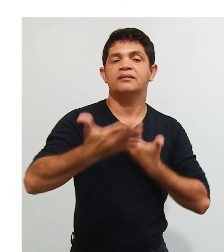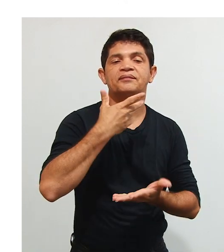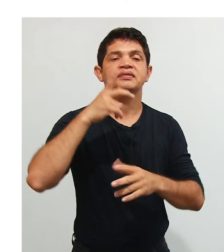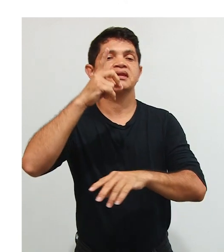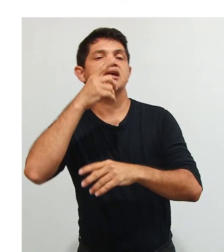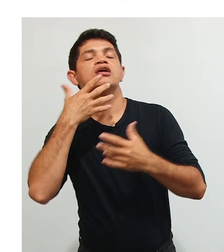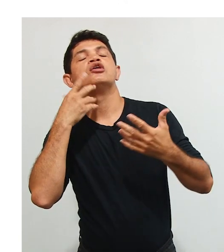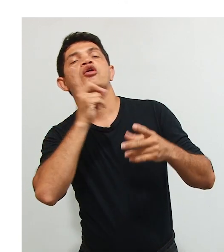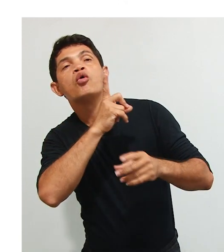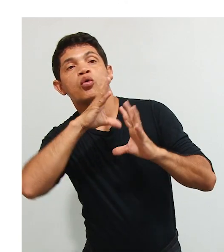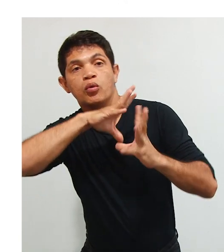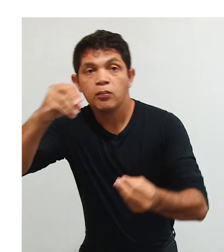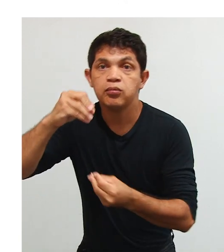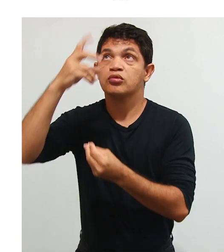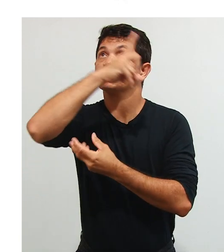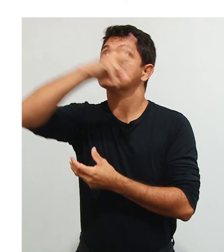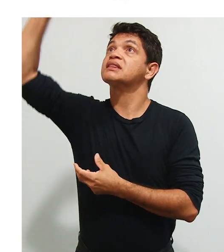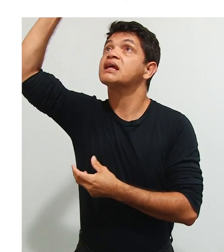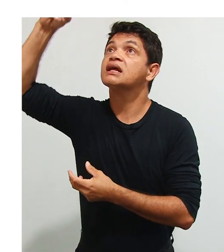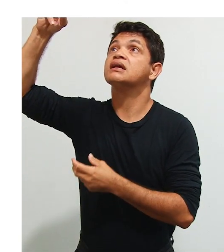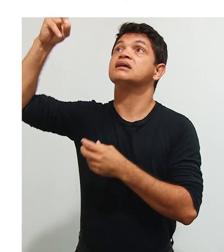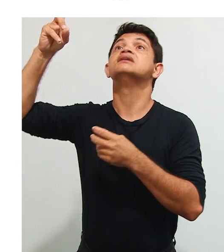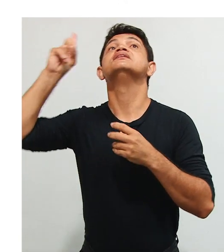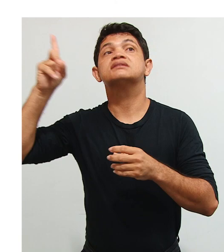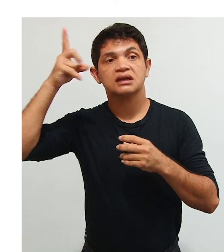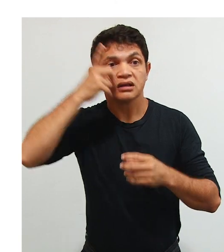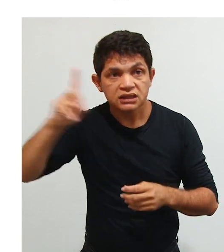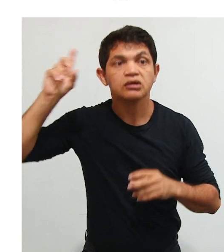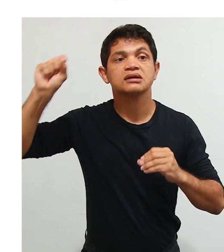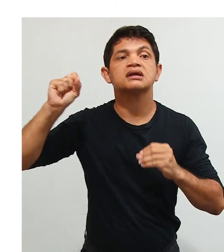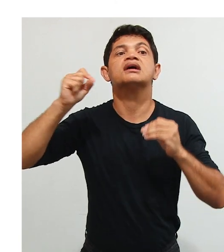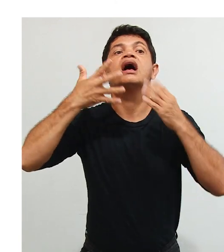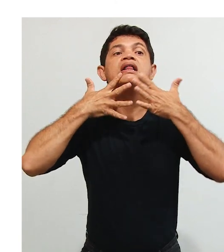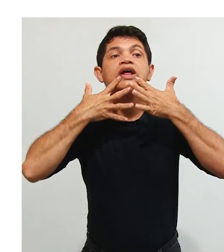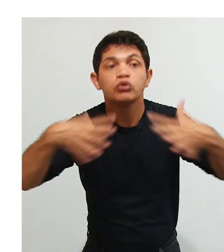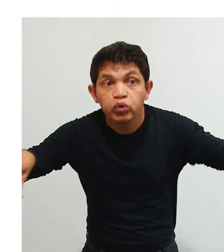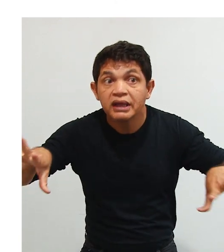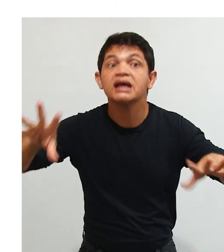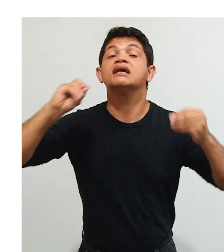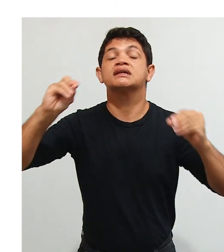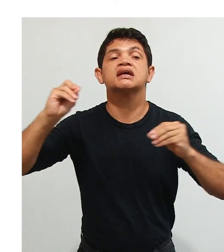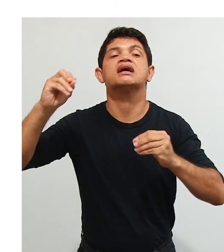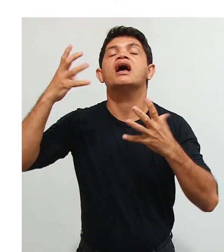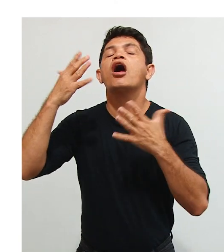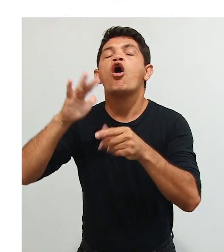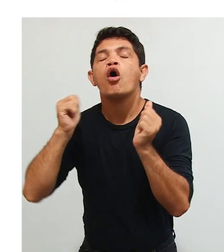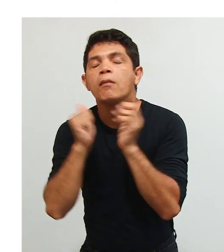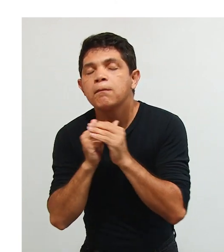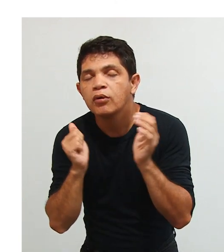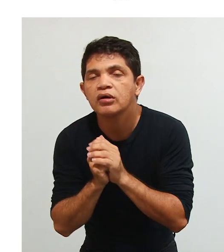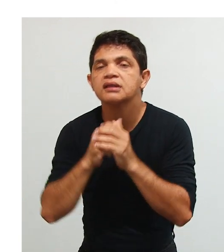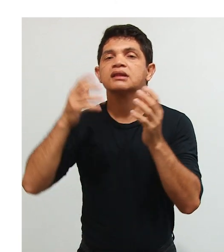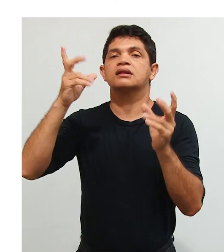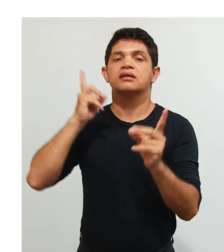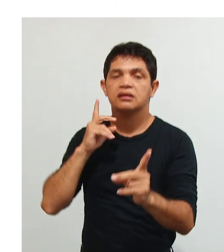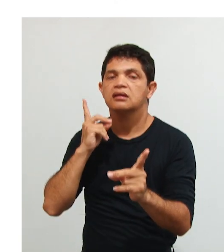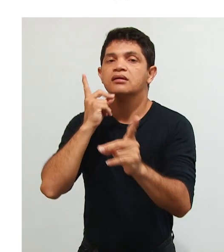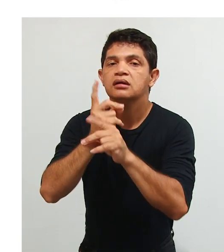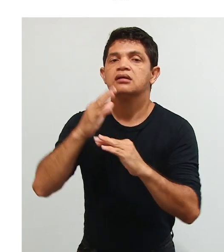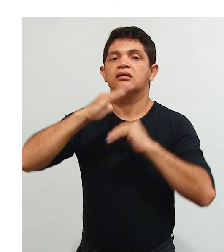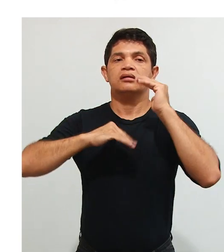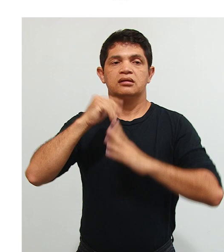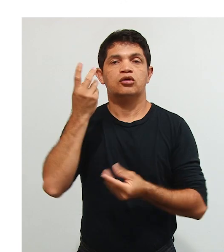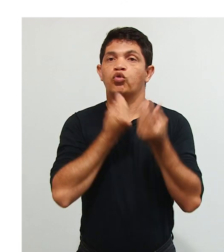ou da natureza, que é aquele que está fora do nosso alcance também de poder interferir. A gente não